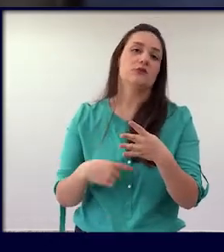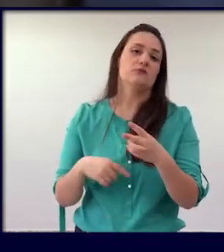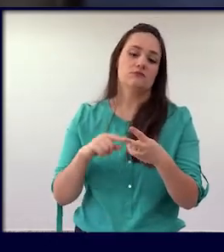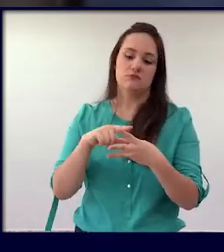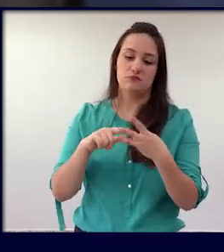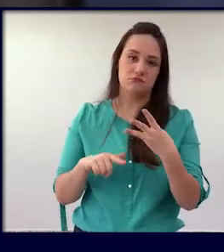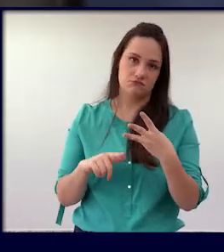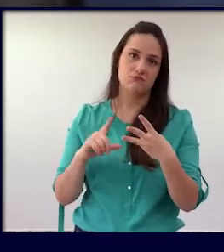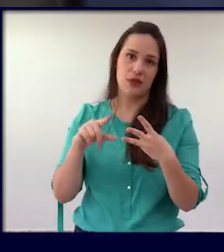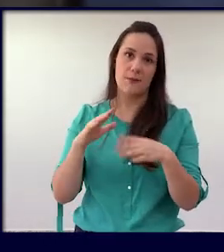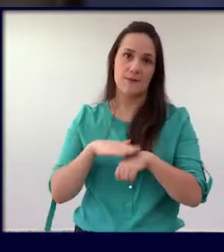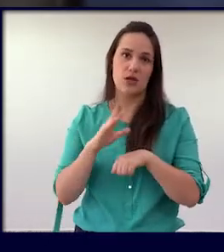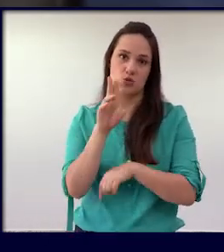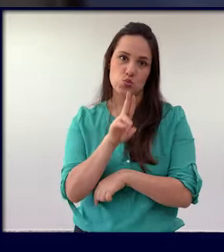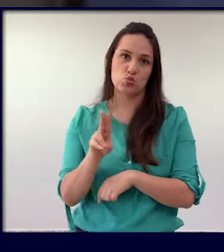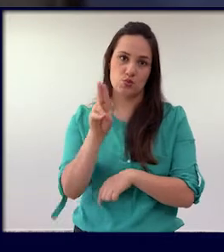WhatsApp.